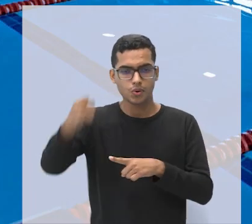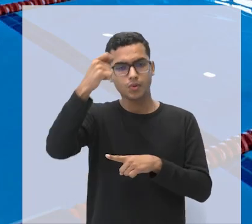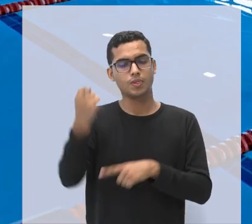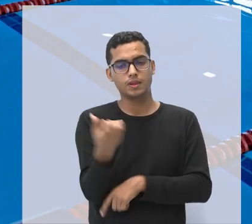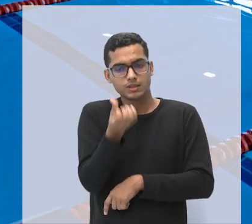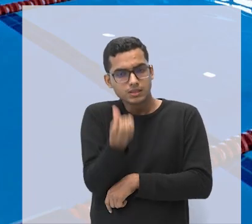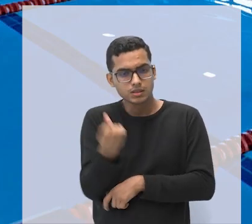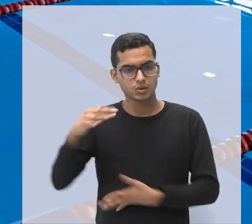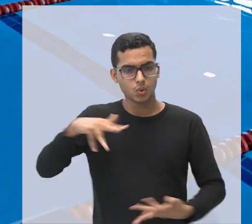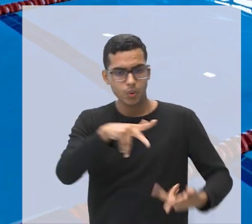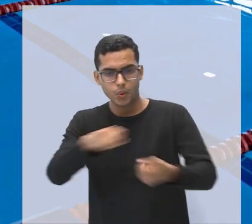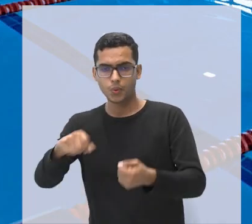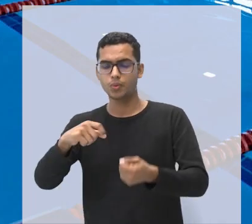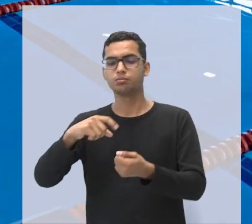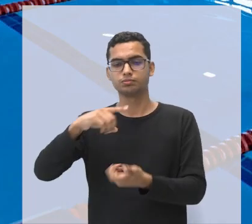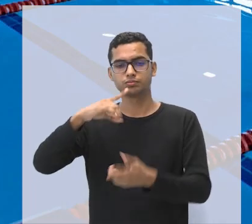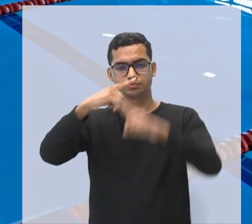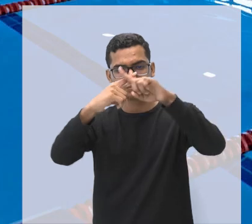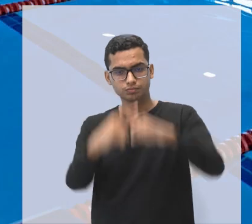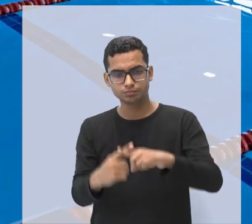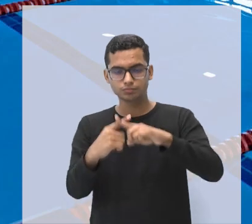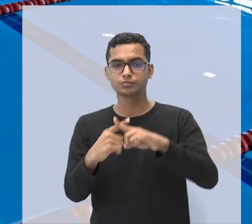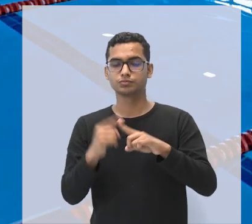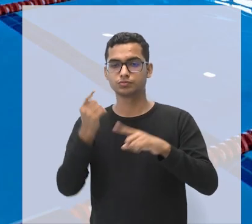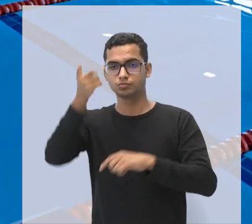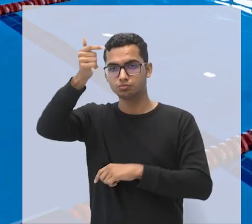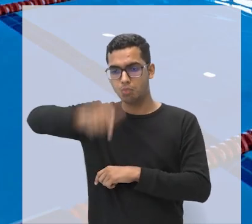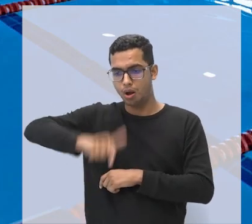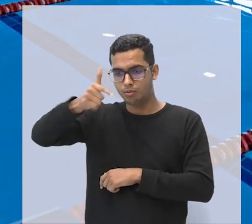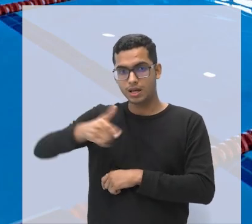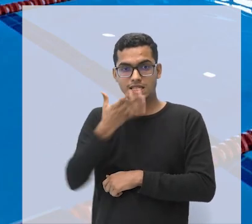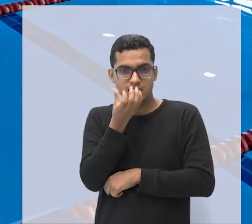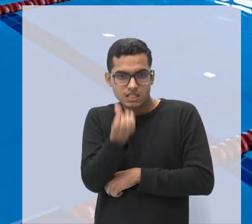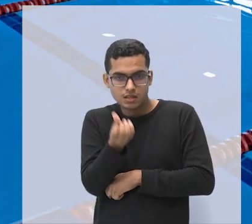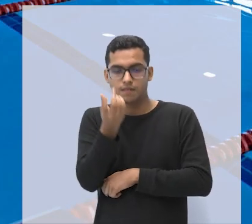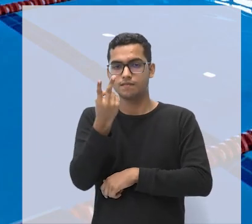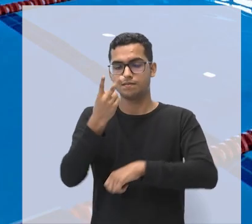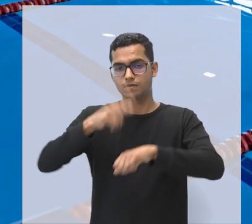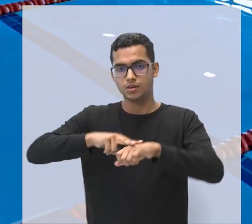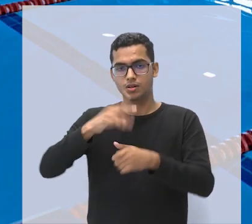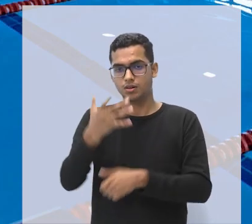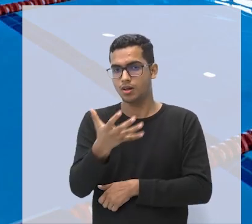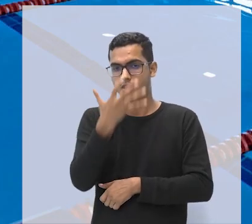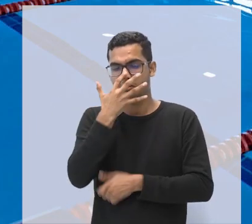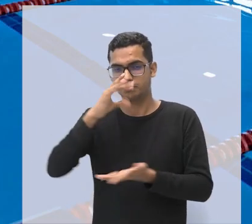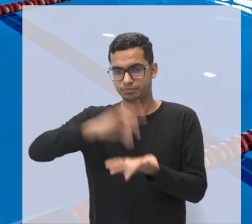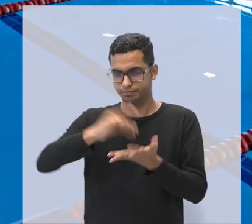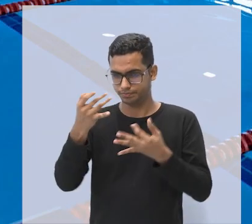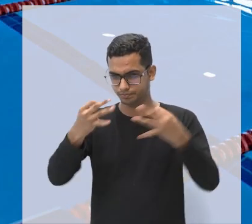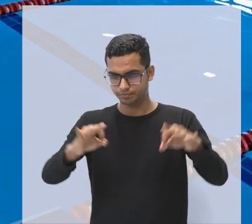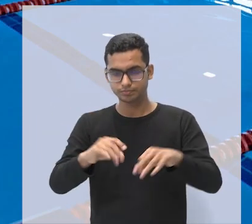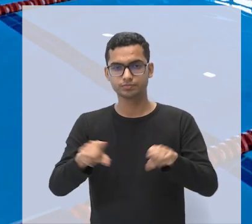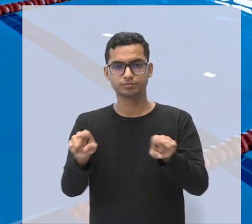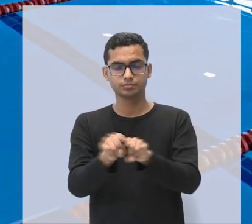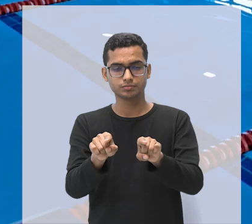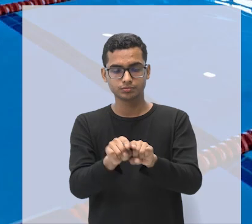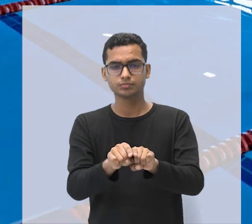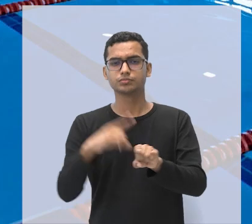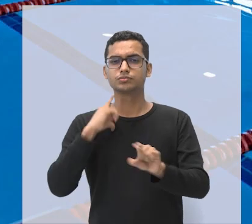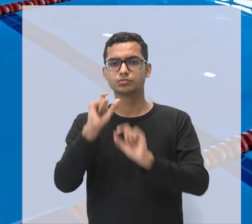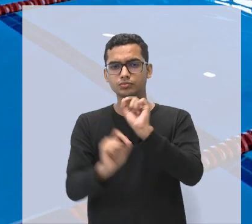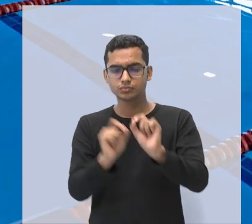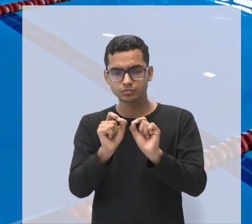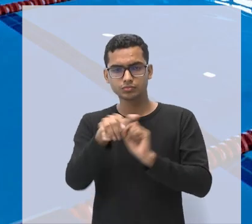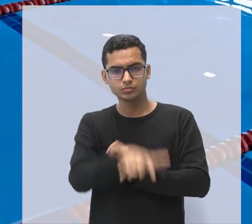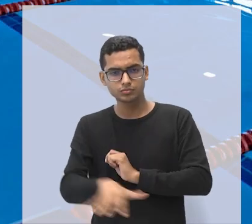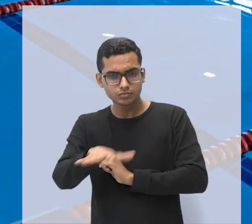campeonatos mundiais consecutivos. Realmente eles são incríveis, não é mesmo? E falando ainda